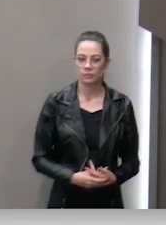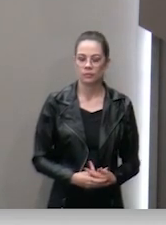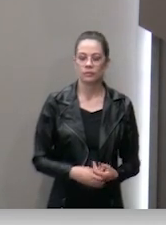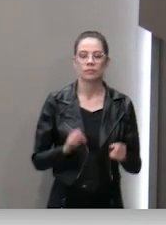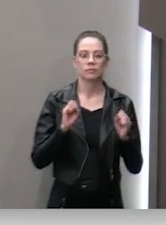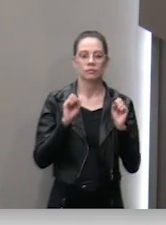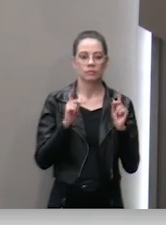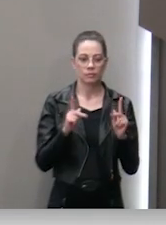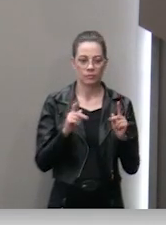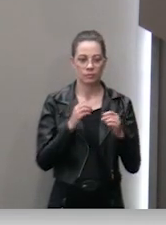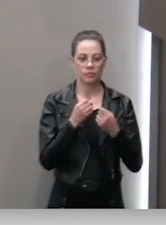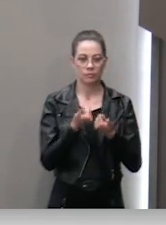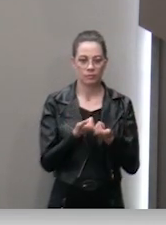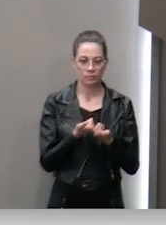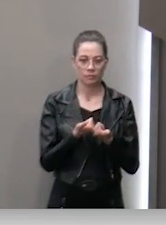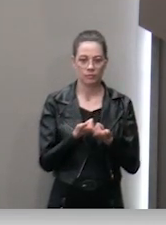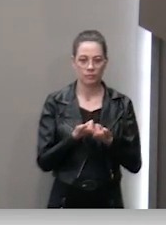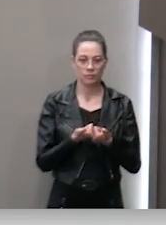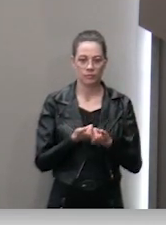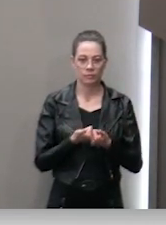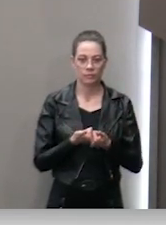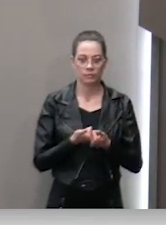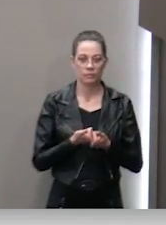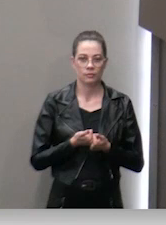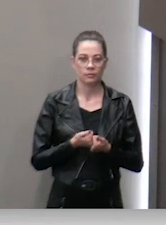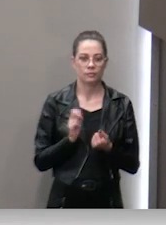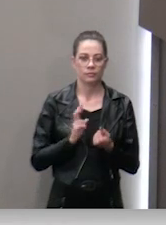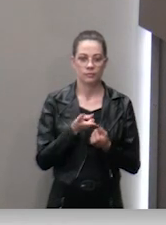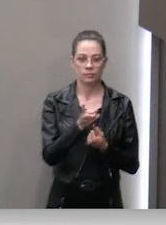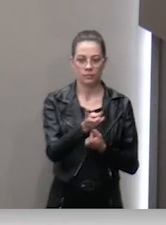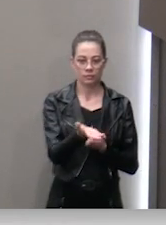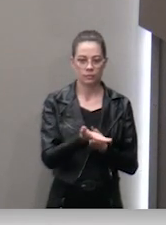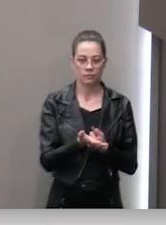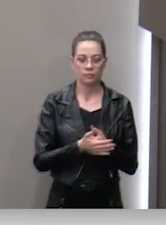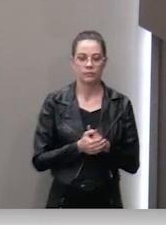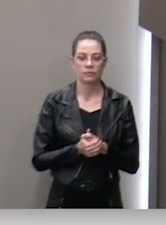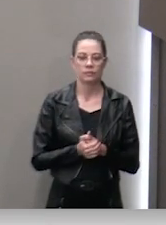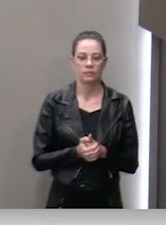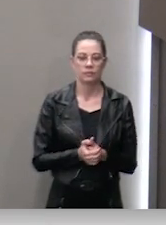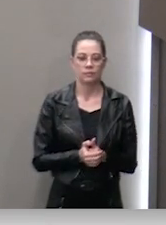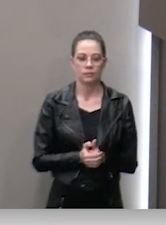Isso aí. Então, tá bom. Vamos lá.